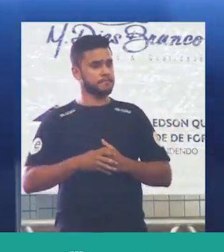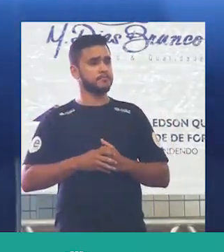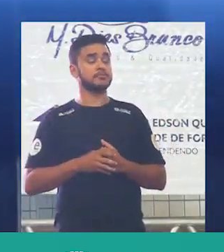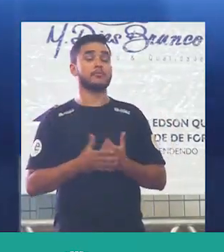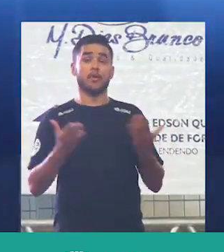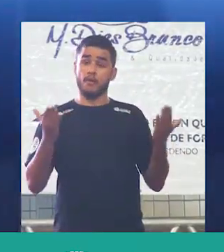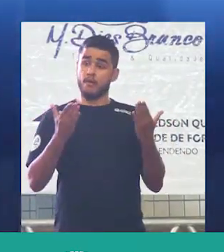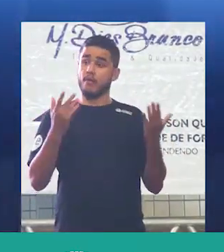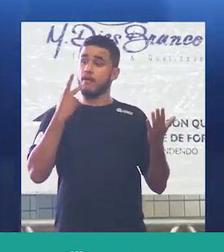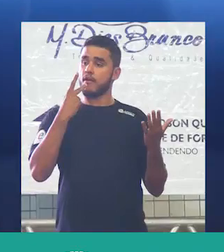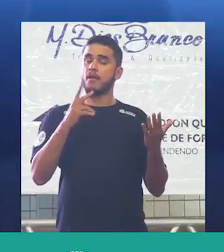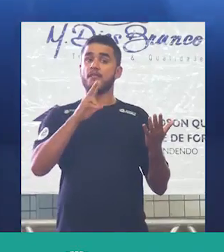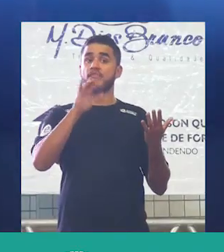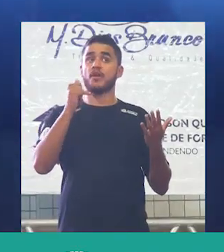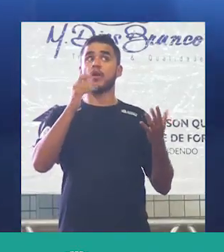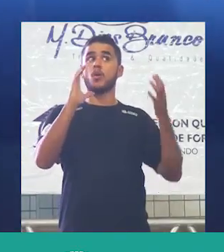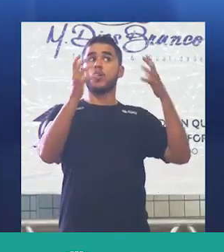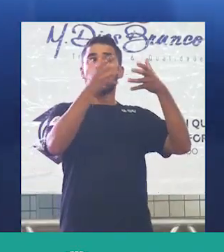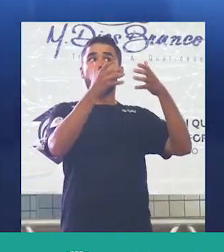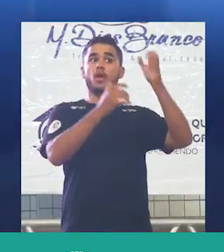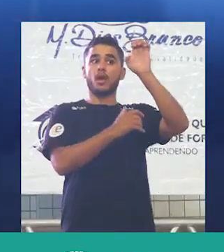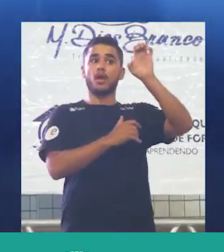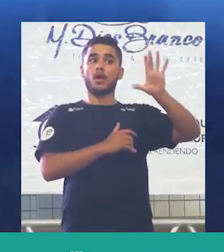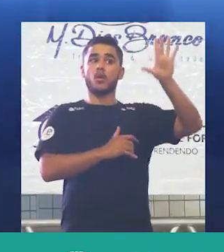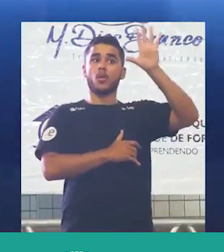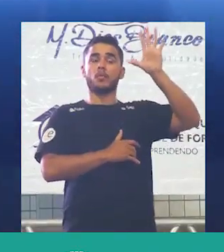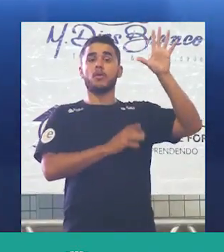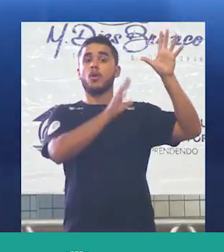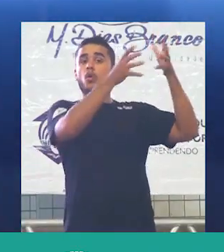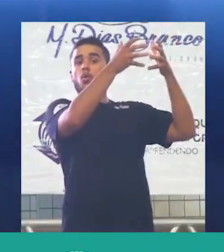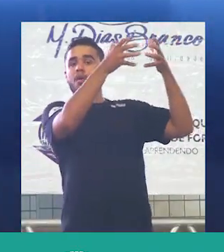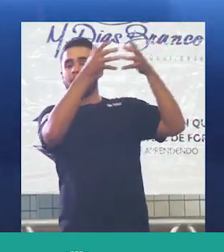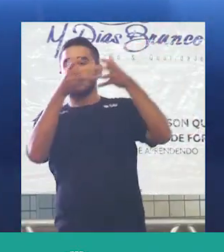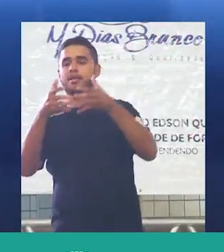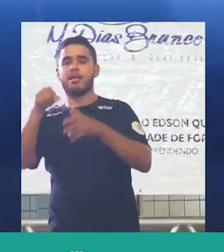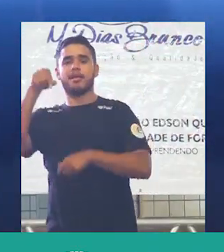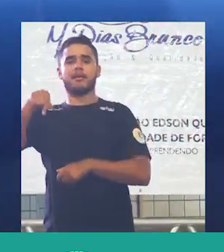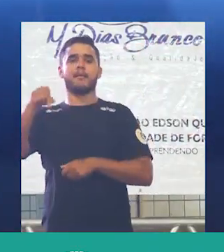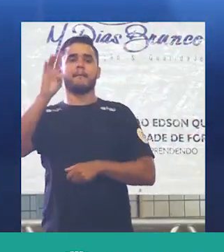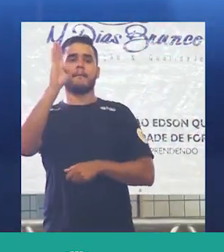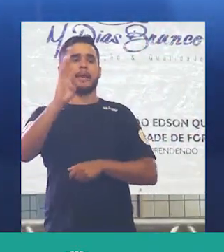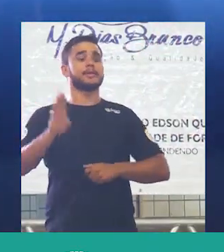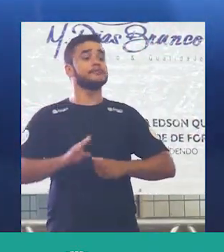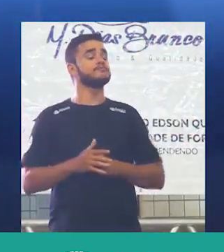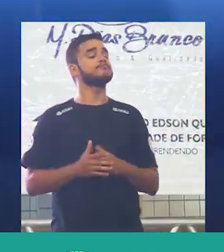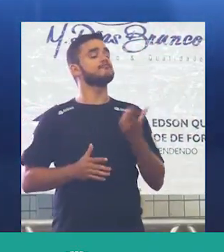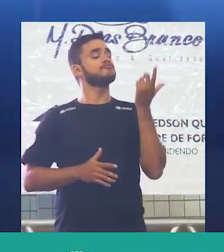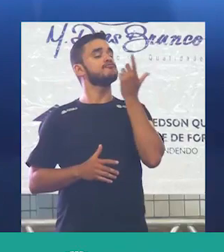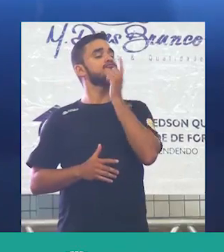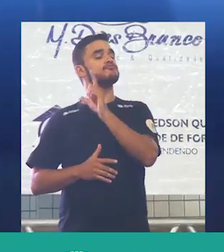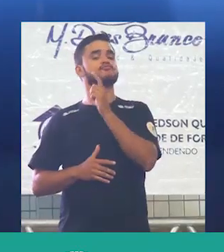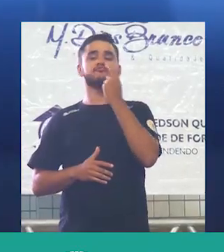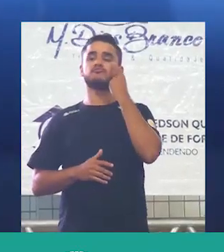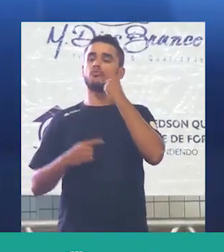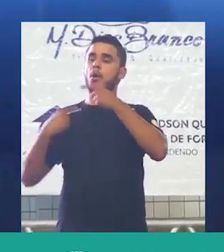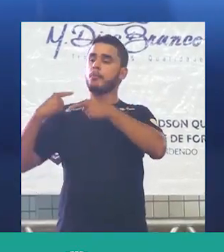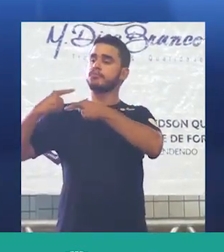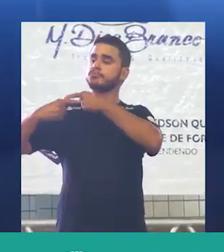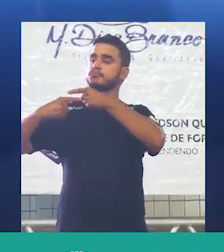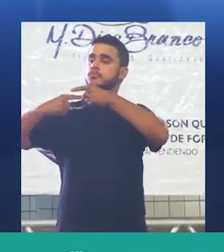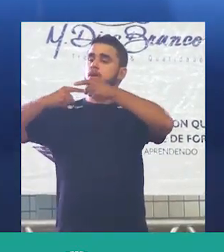vamos trazer europeus para o Brasil. Para quê, Exiliano? Para se promover